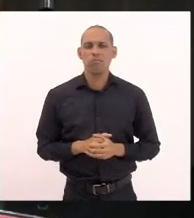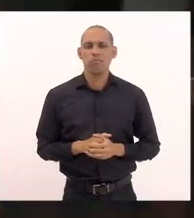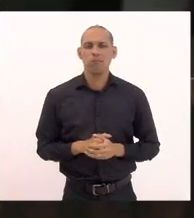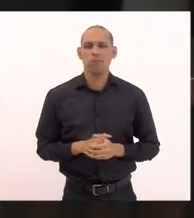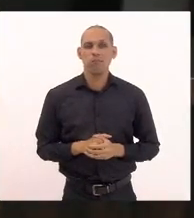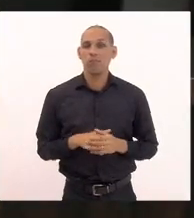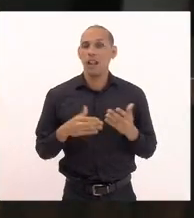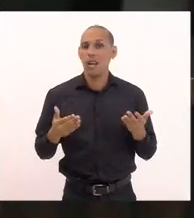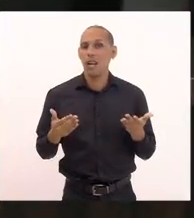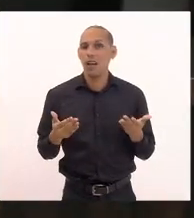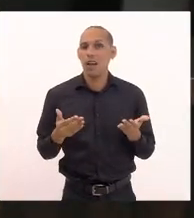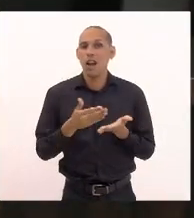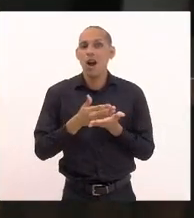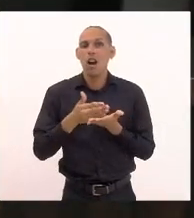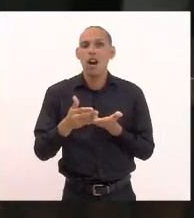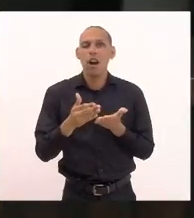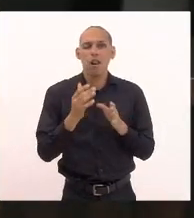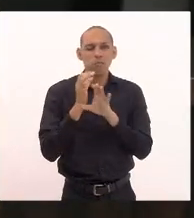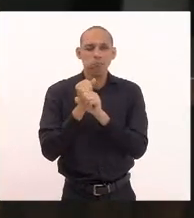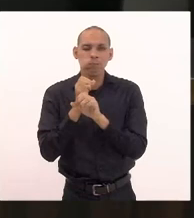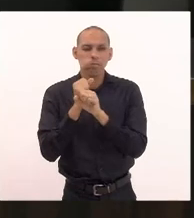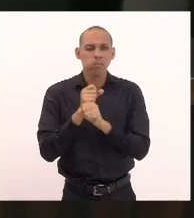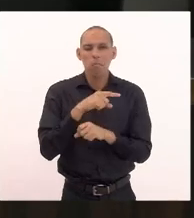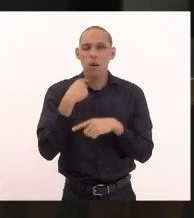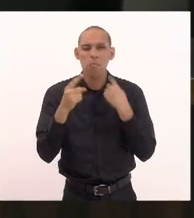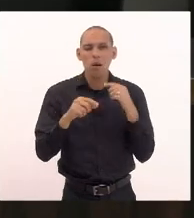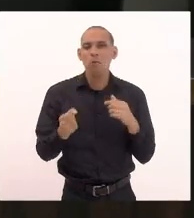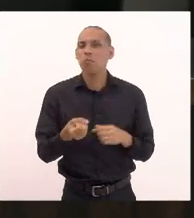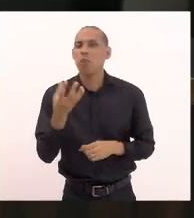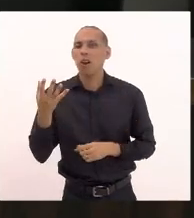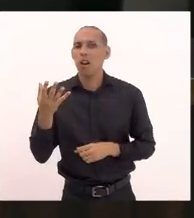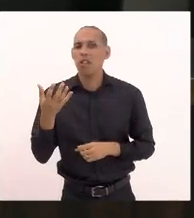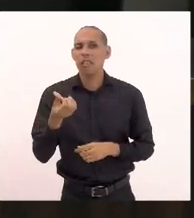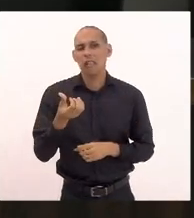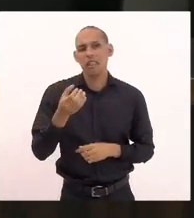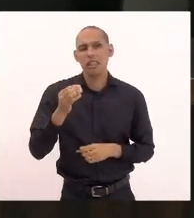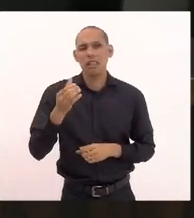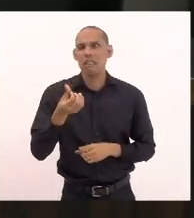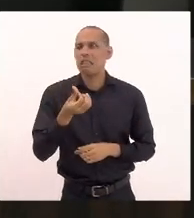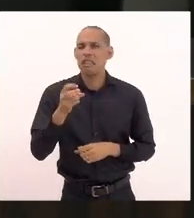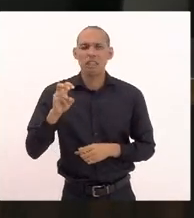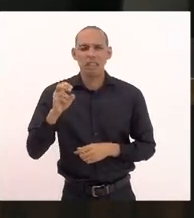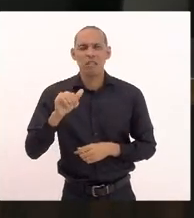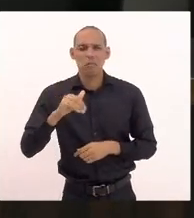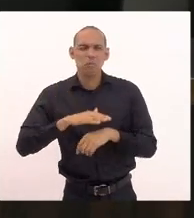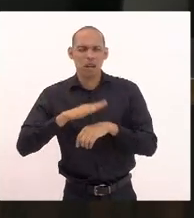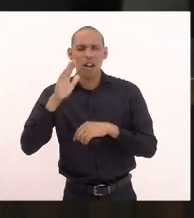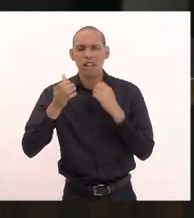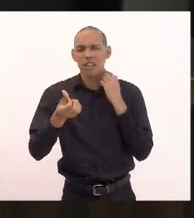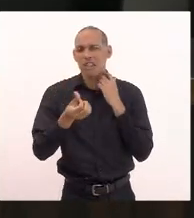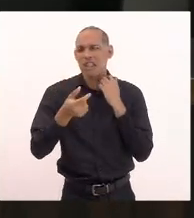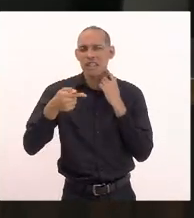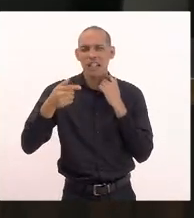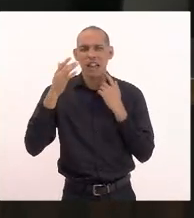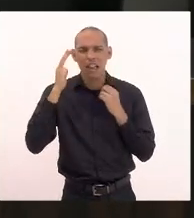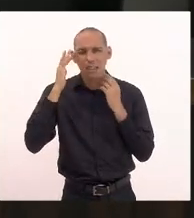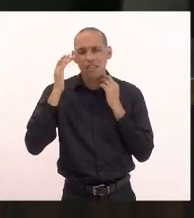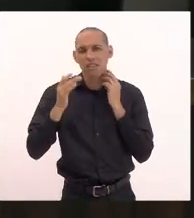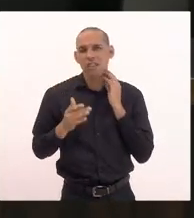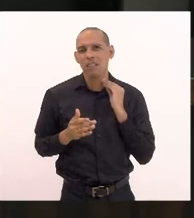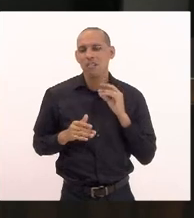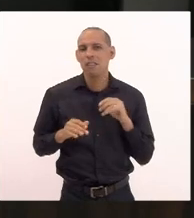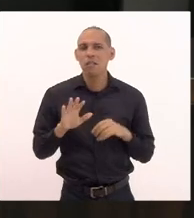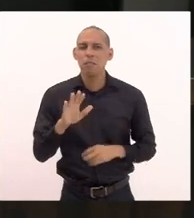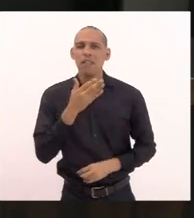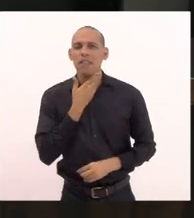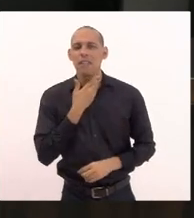E aí começa a especular o número de óbitos, daqui, dali, dali para cá, já passou de 65, se salvo engano, 67. Mas